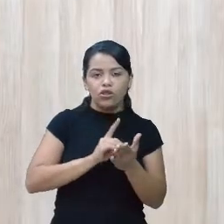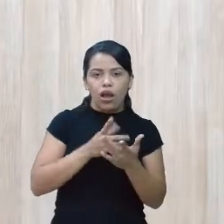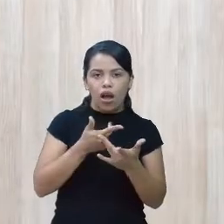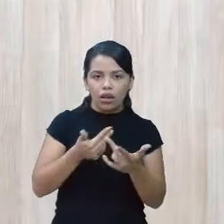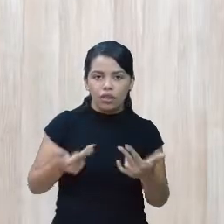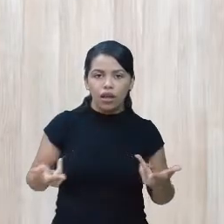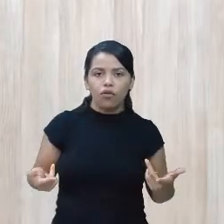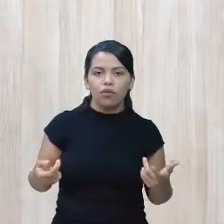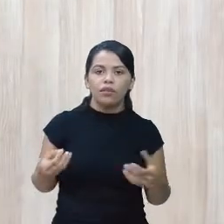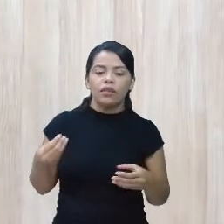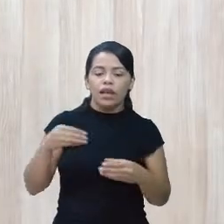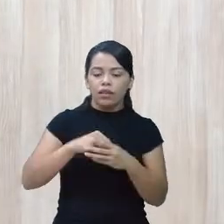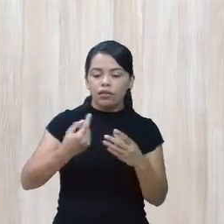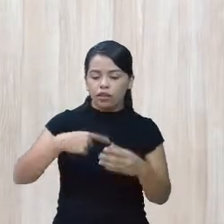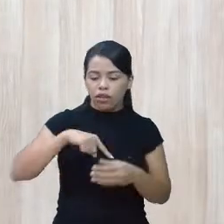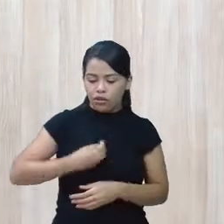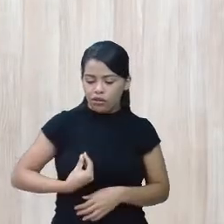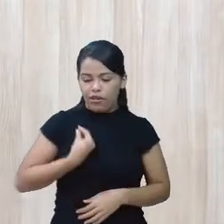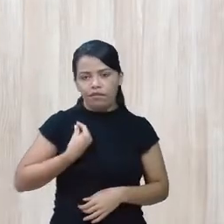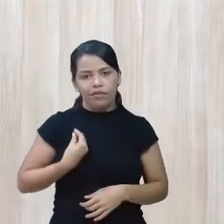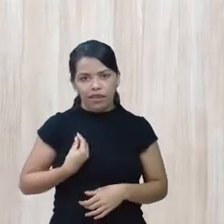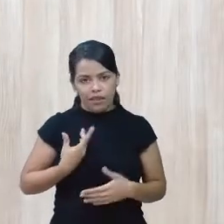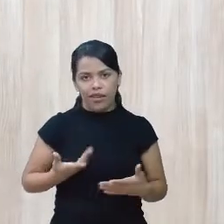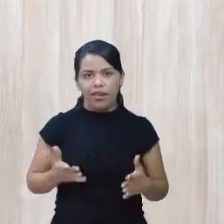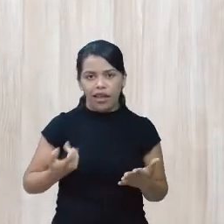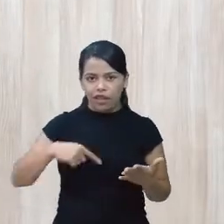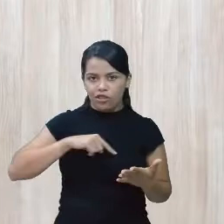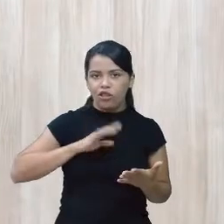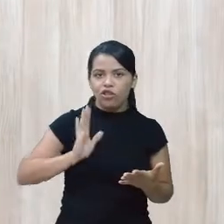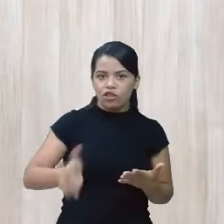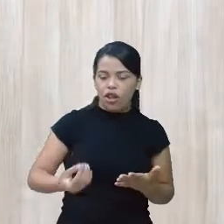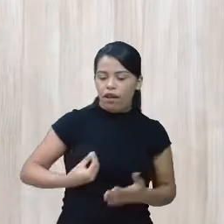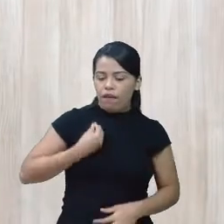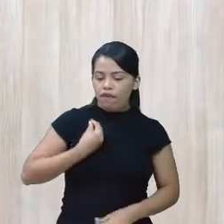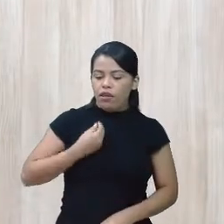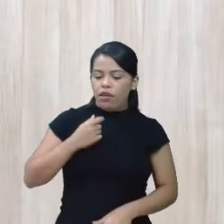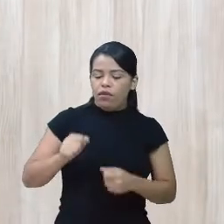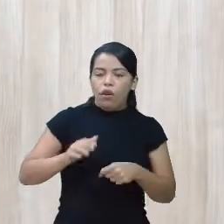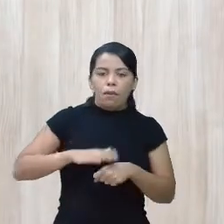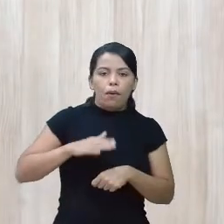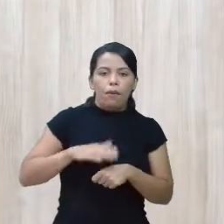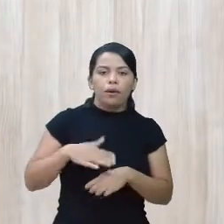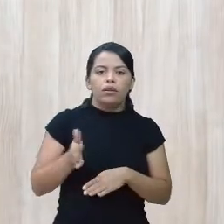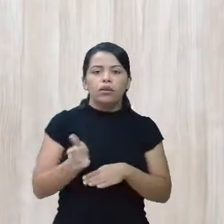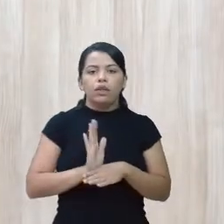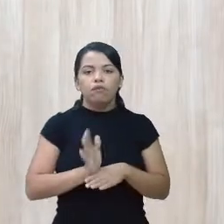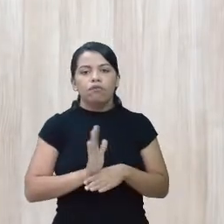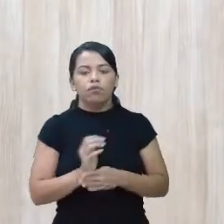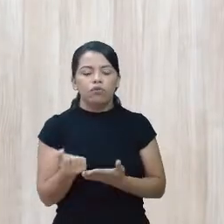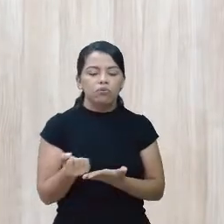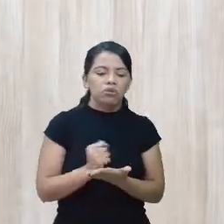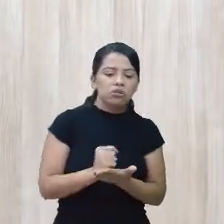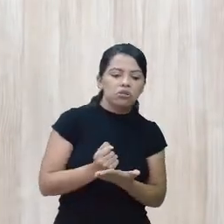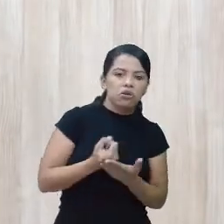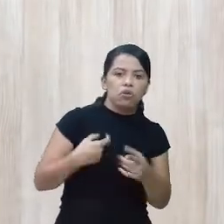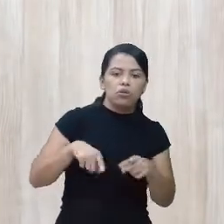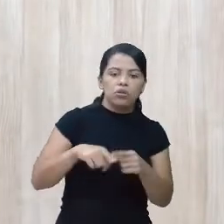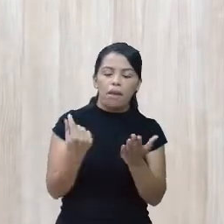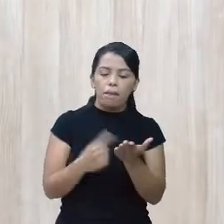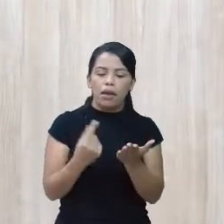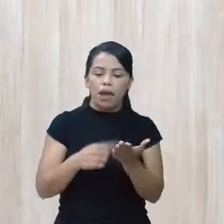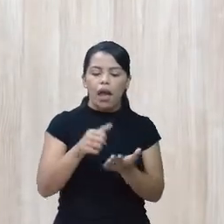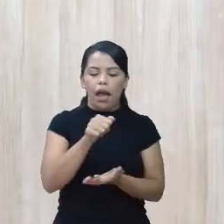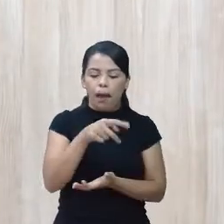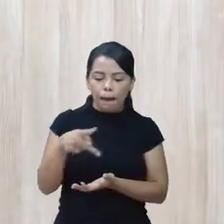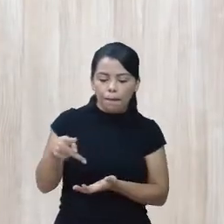vida, né? A gente hoje vivencia situações, né, de filme, de game, né, de